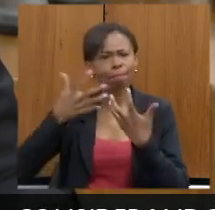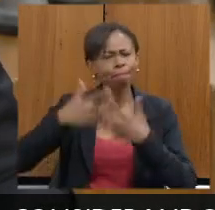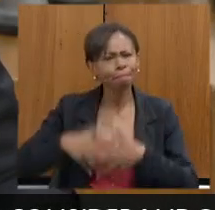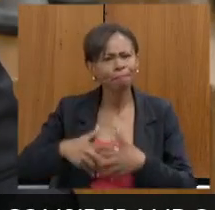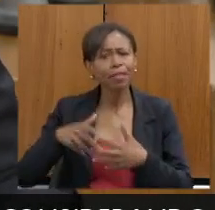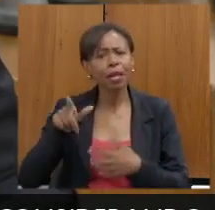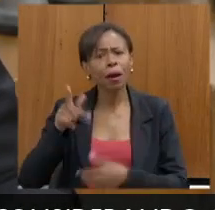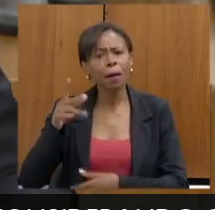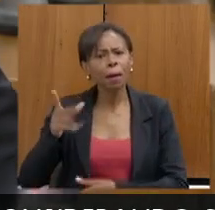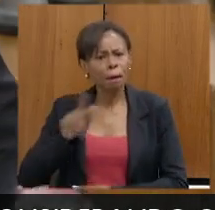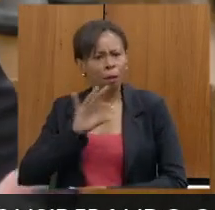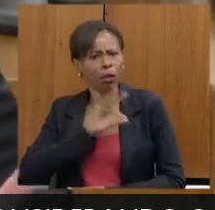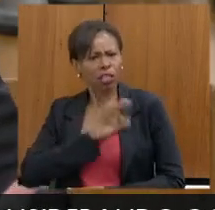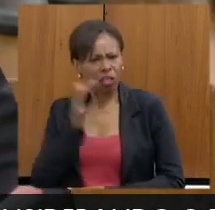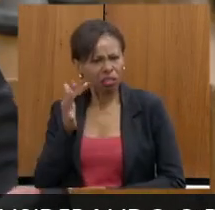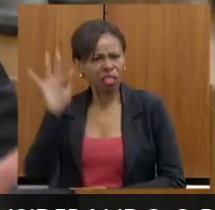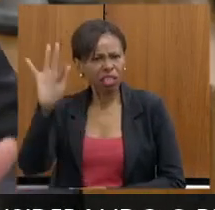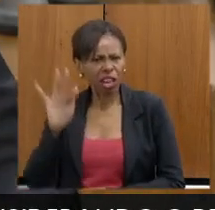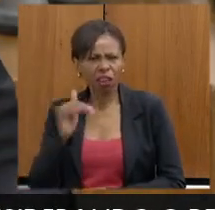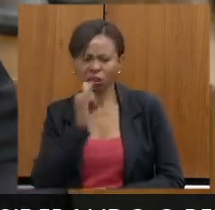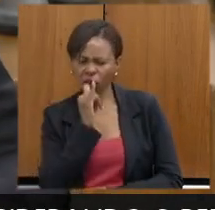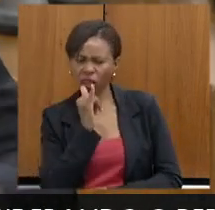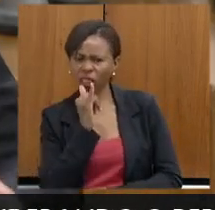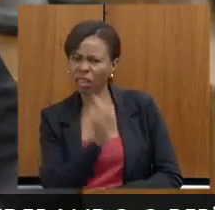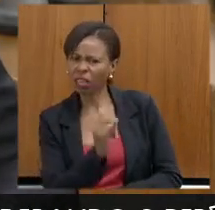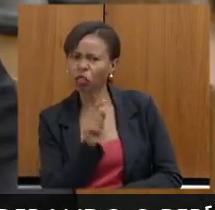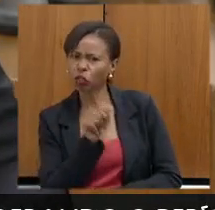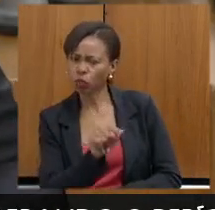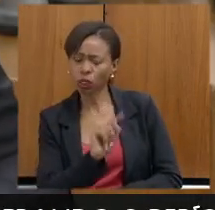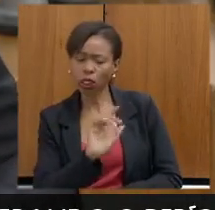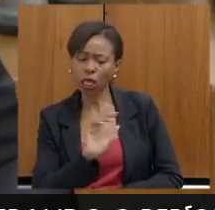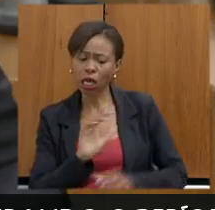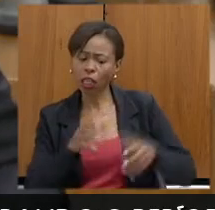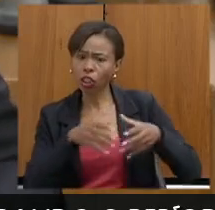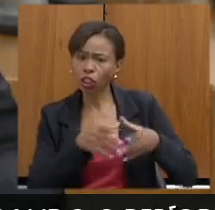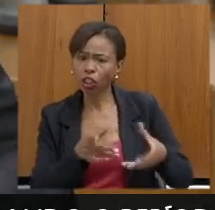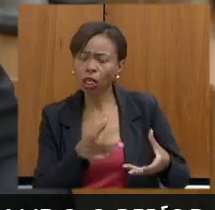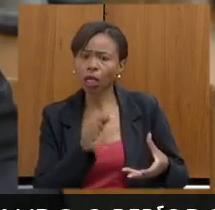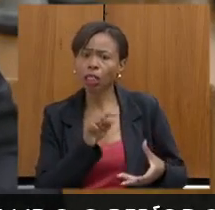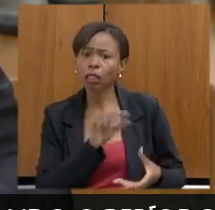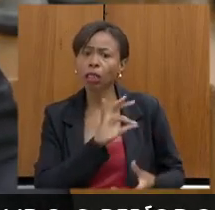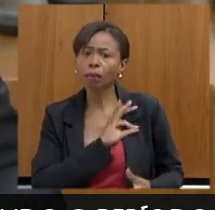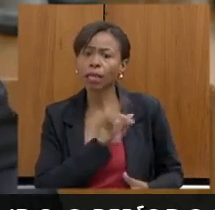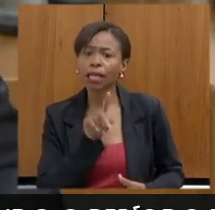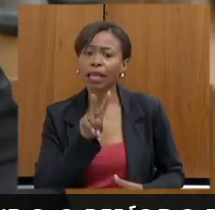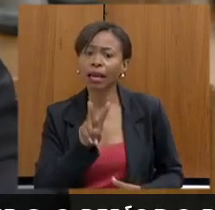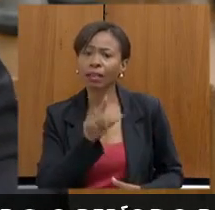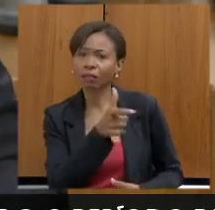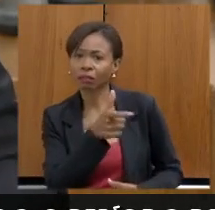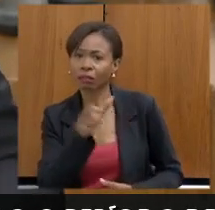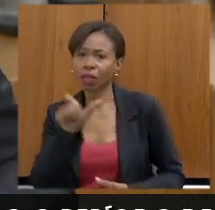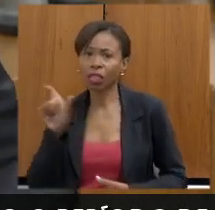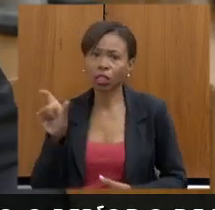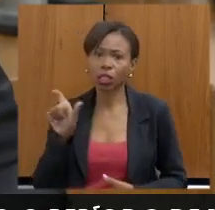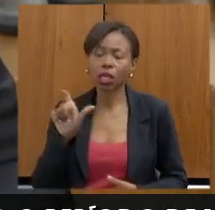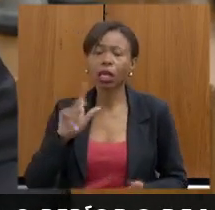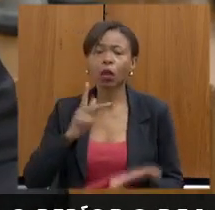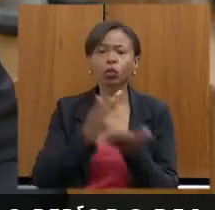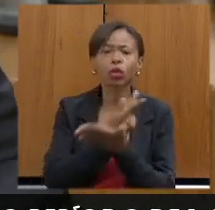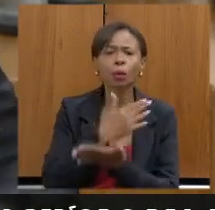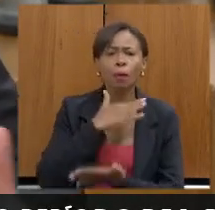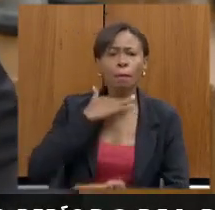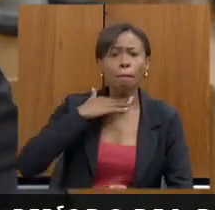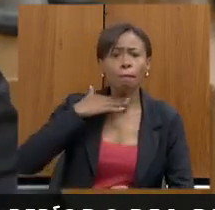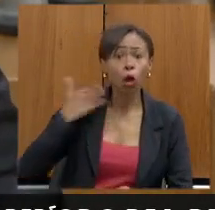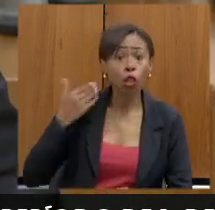da Polícia Federal chamando os homens do Senhor aquela brilhante operação de Varginha que combinou apenas com com mortos